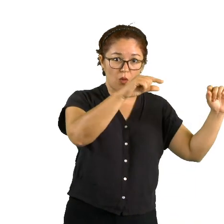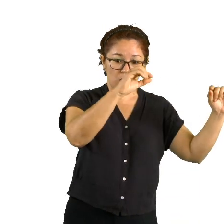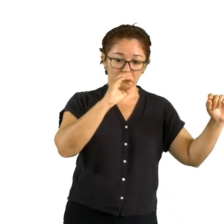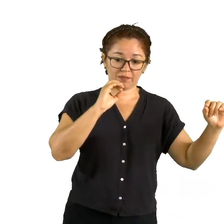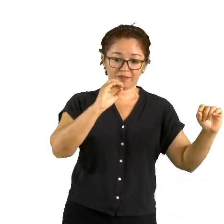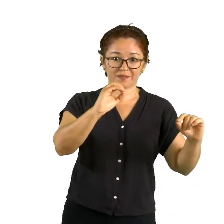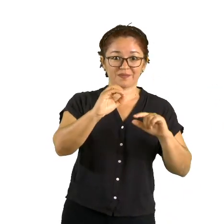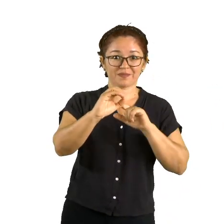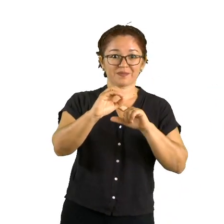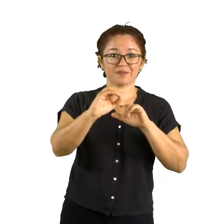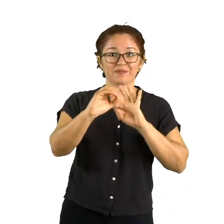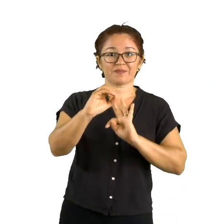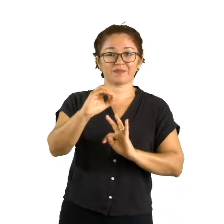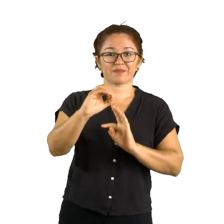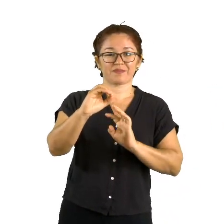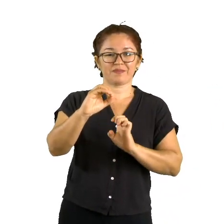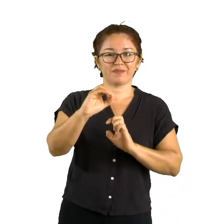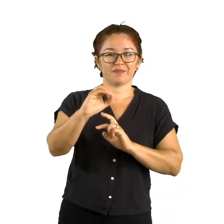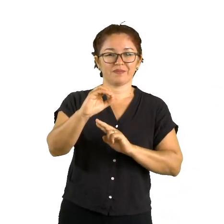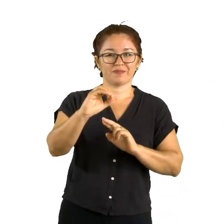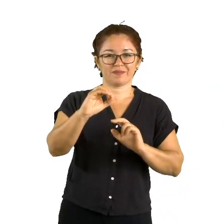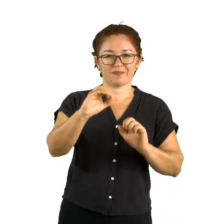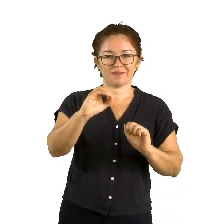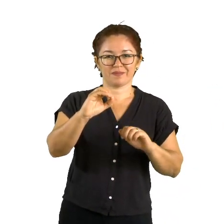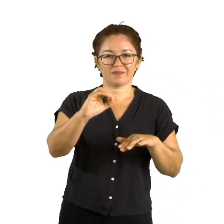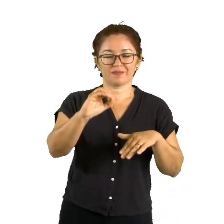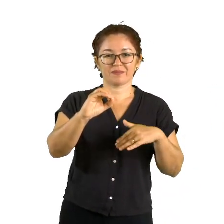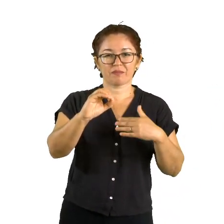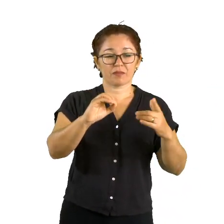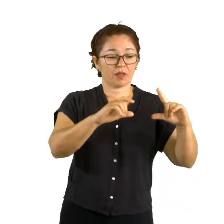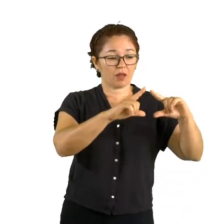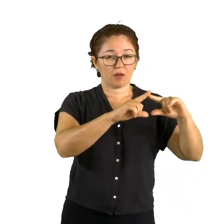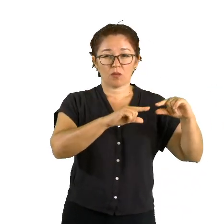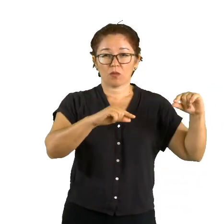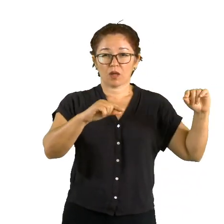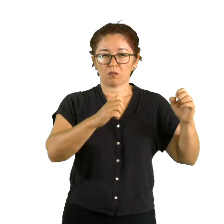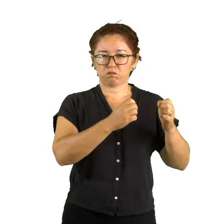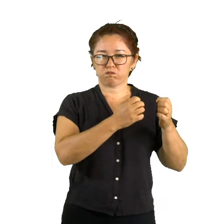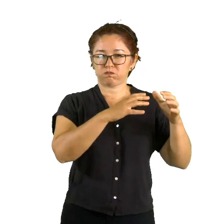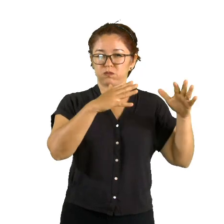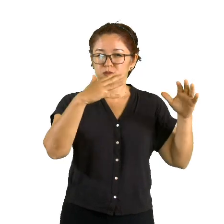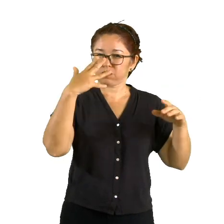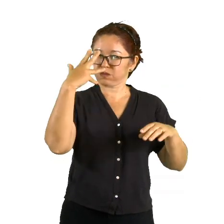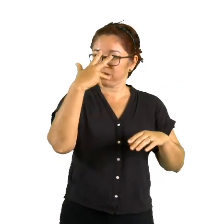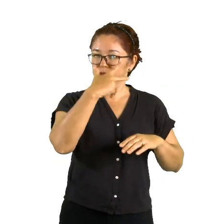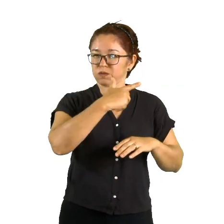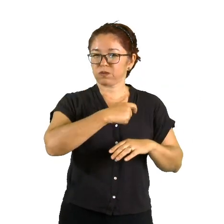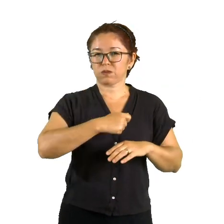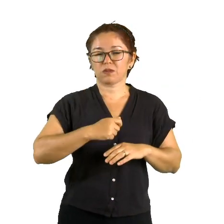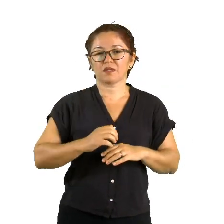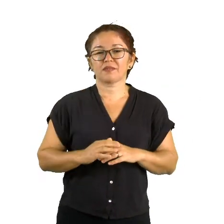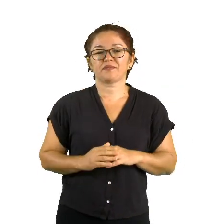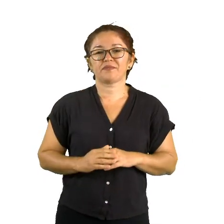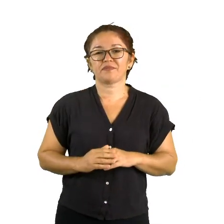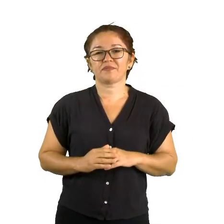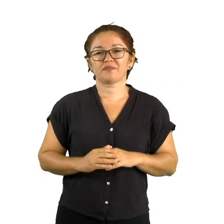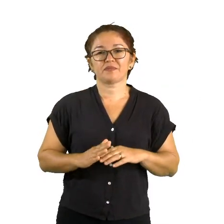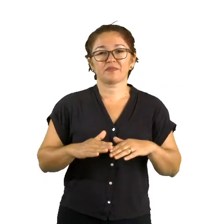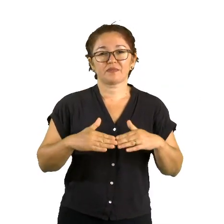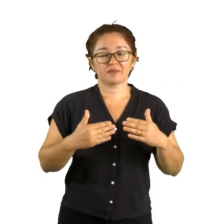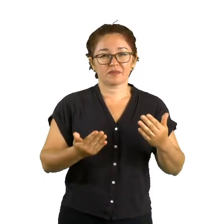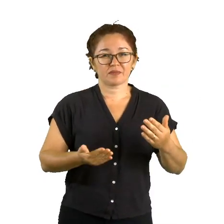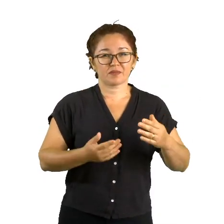Lua totalmente iluminada e a Lua, geralmente, nessa fase, nasce às 6